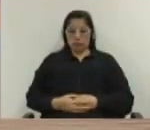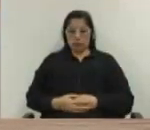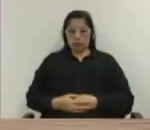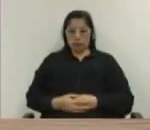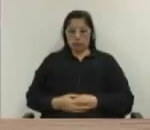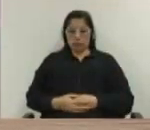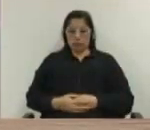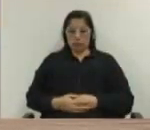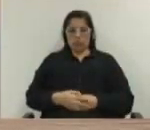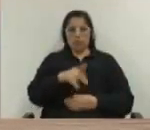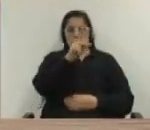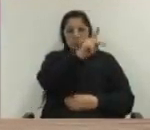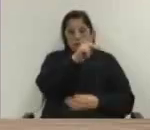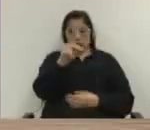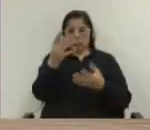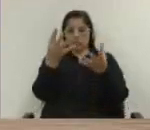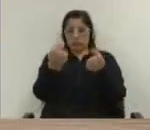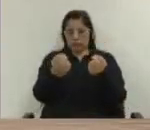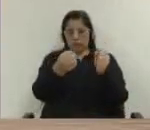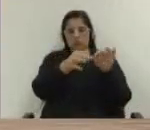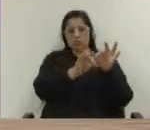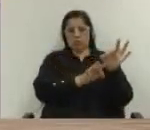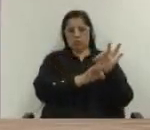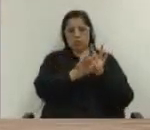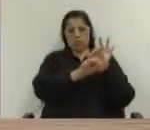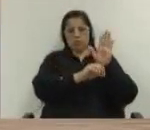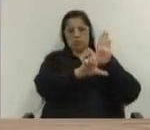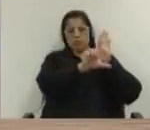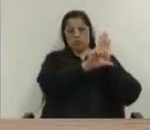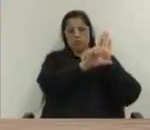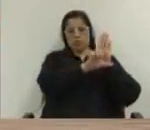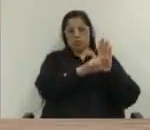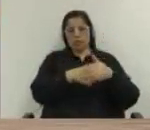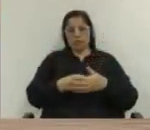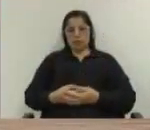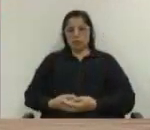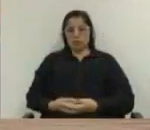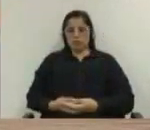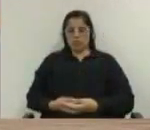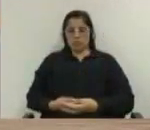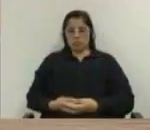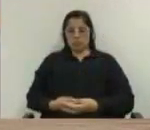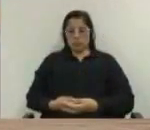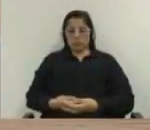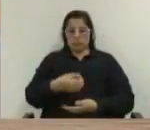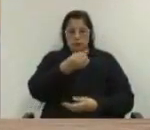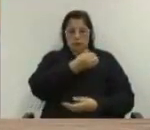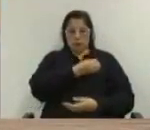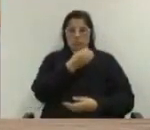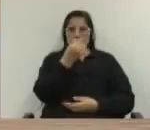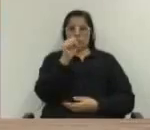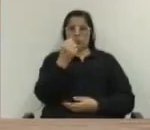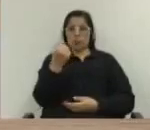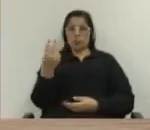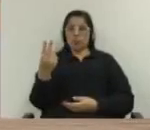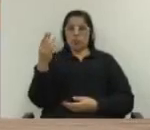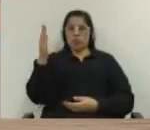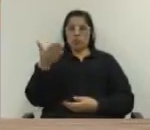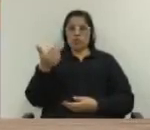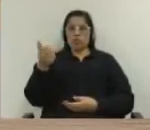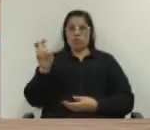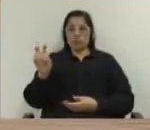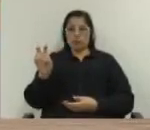Esta presidência recebe o projeto de lei e encaminha às comissões. Ofício 82/2015, Limeira, 5 de